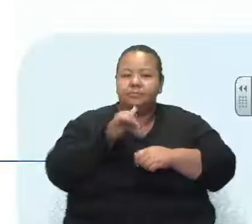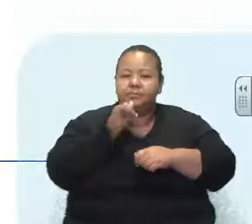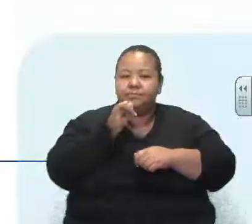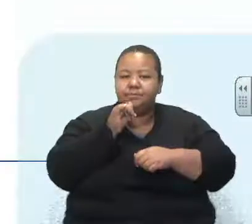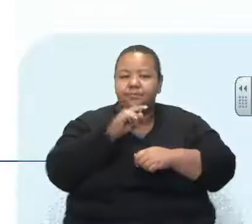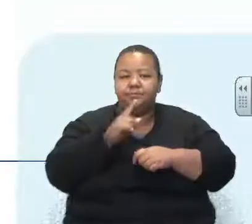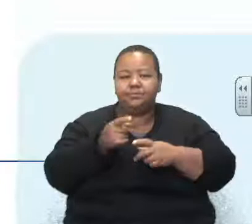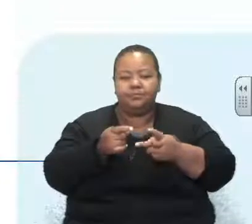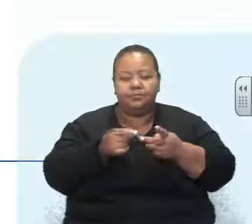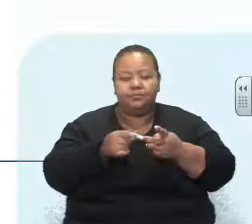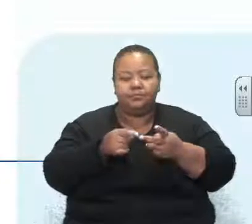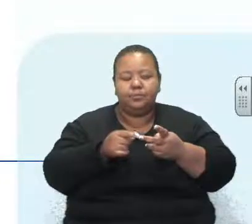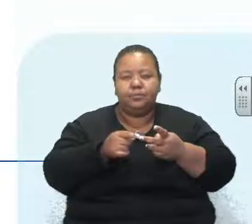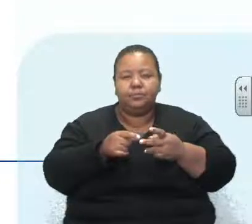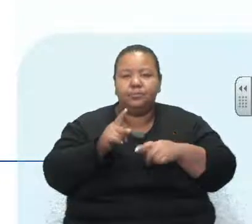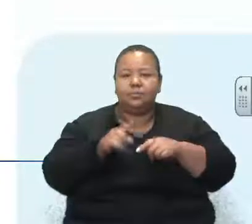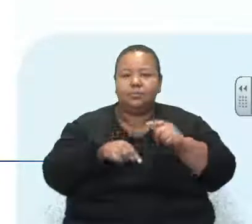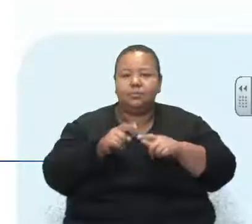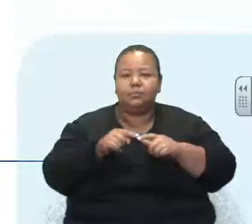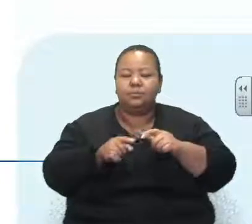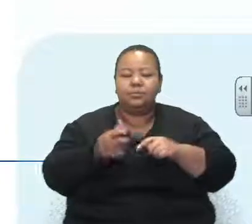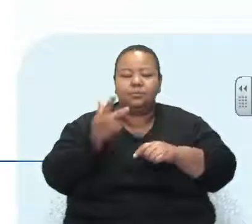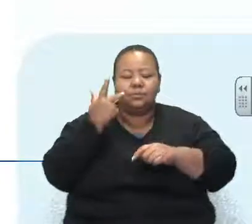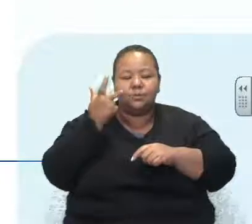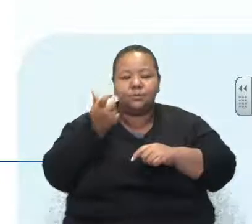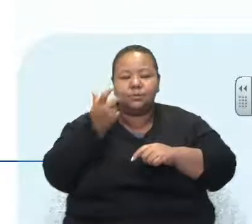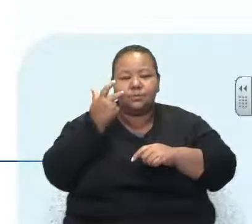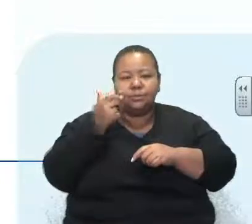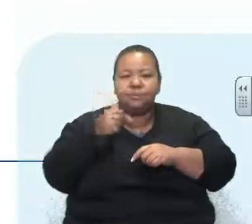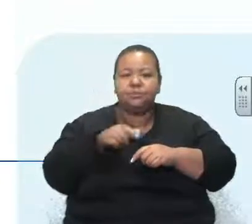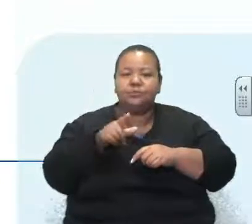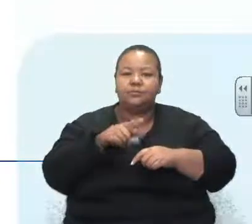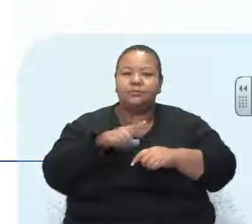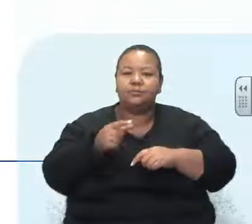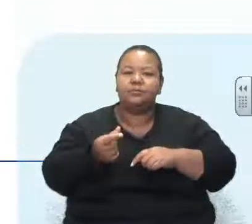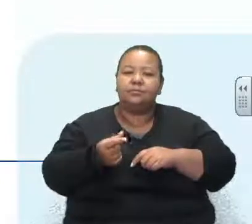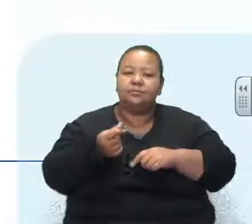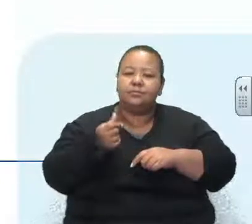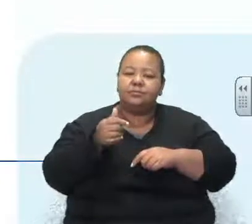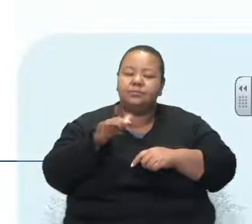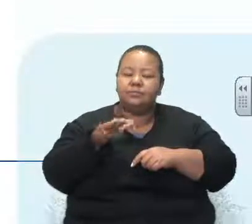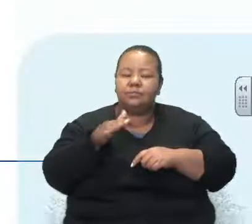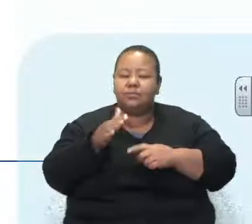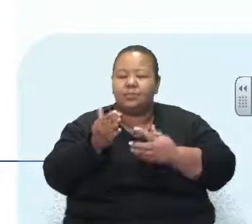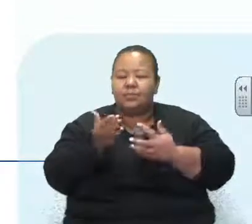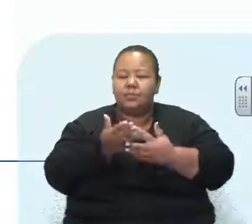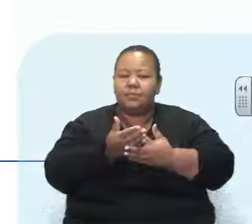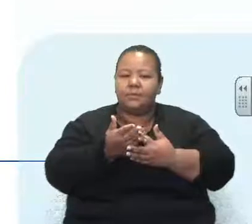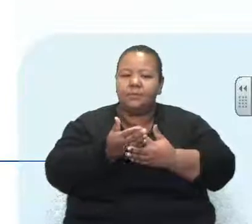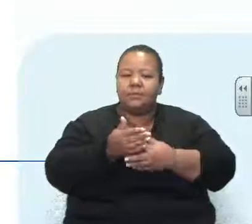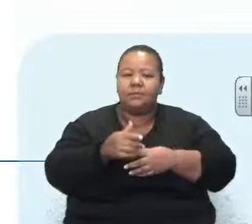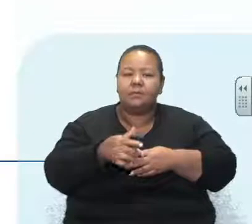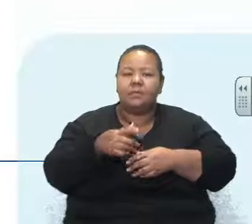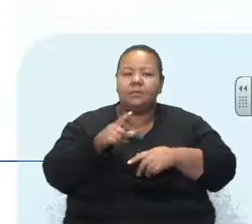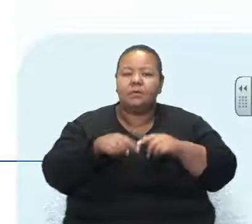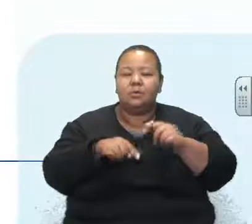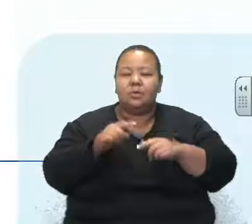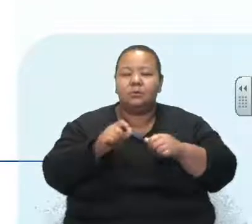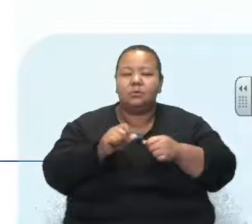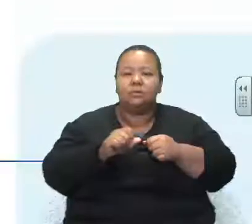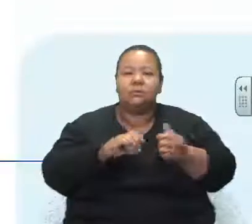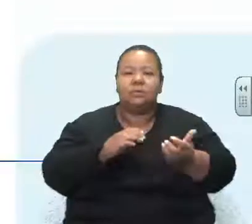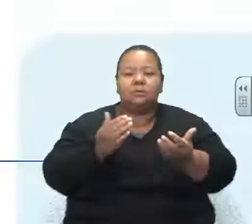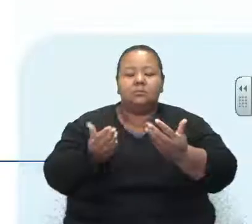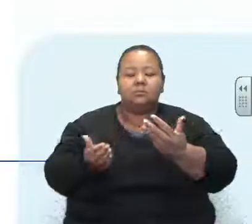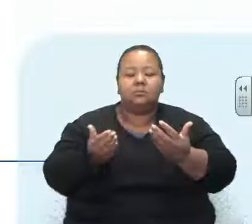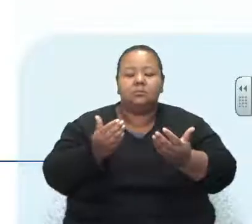calça. Produtos comuns. Os produtos comuns eles já têm um preço considerado médio. É aquele tipo de produto que você faz comparações,